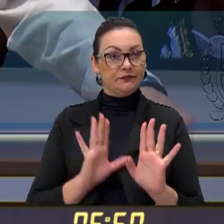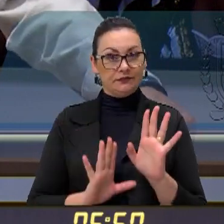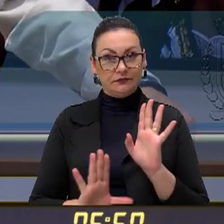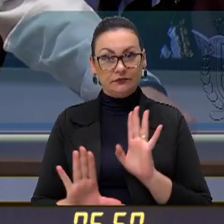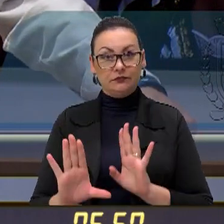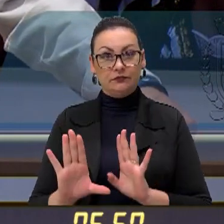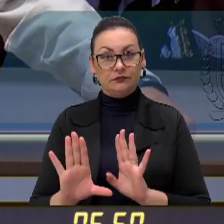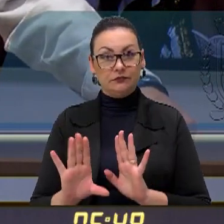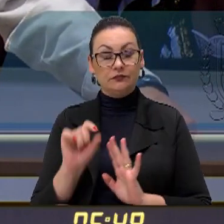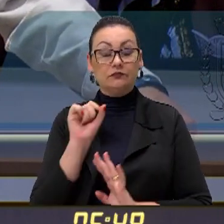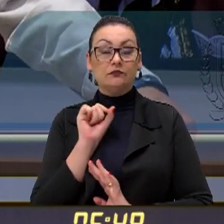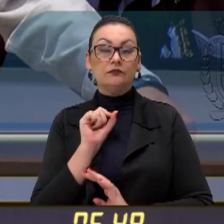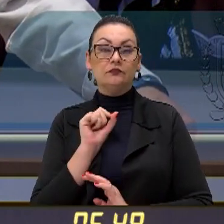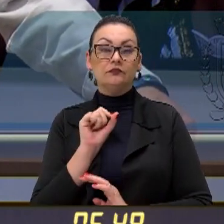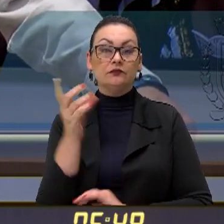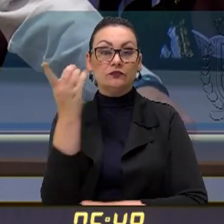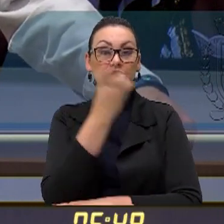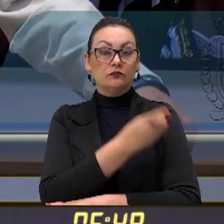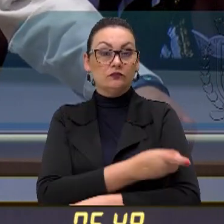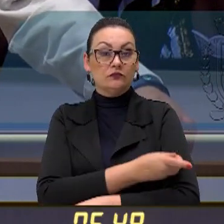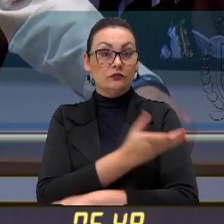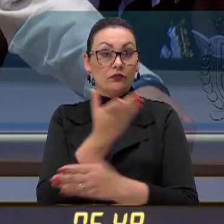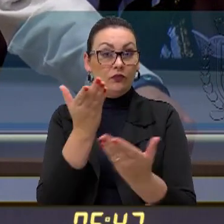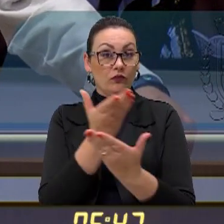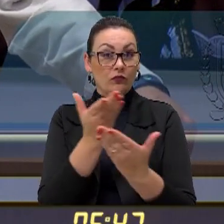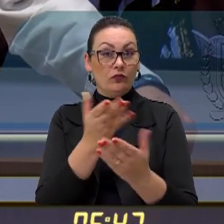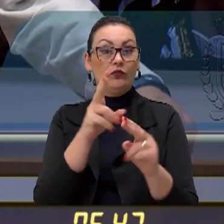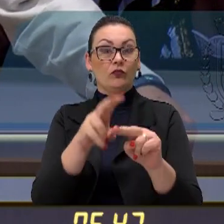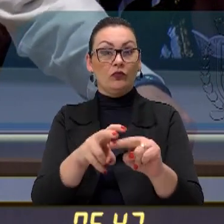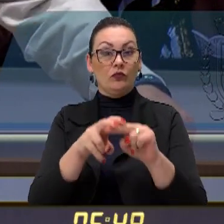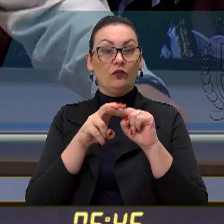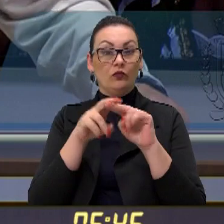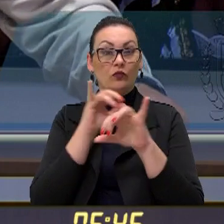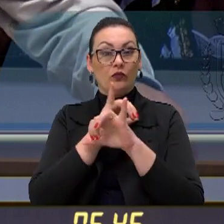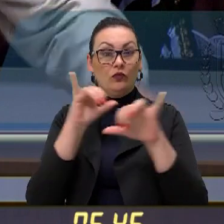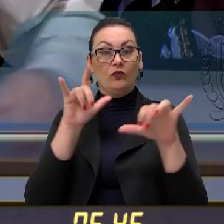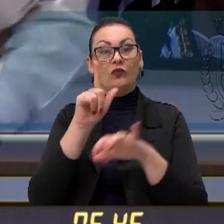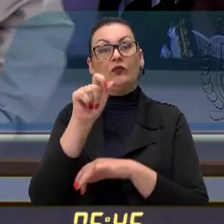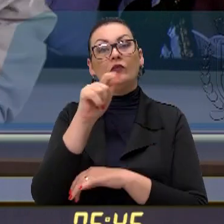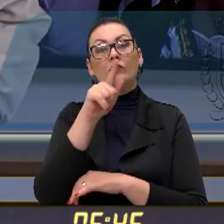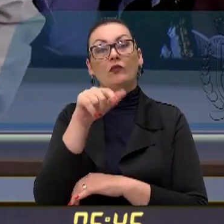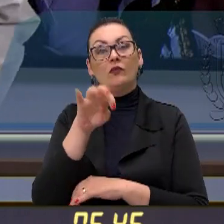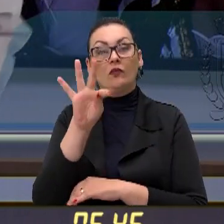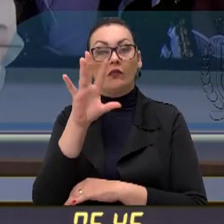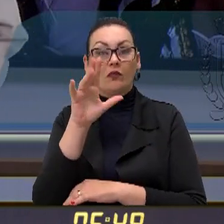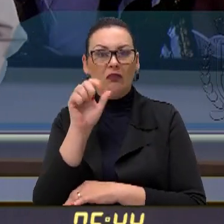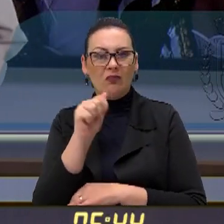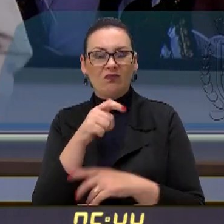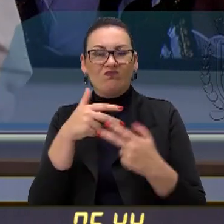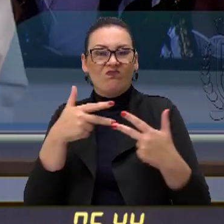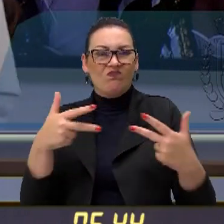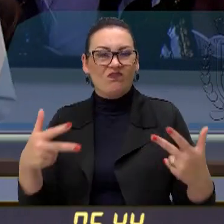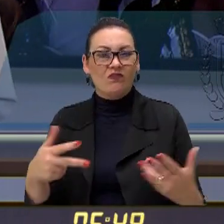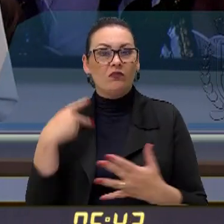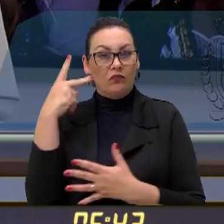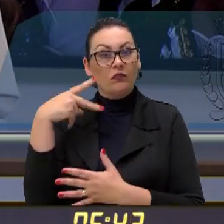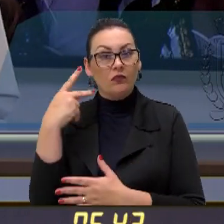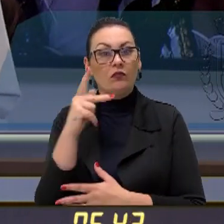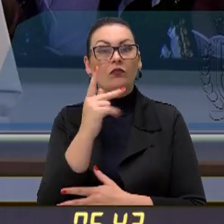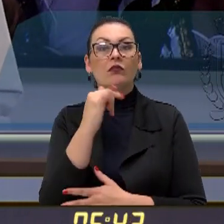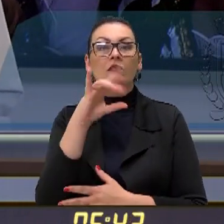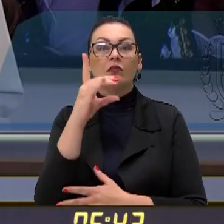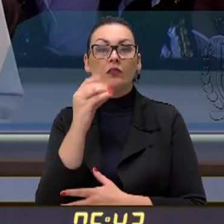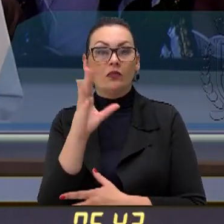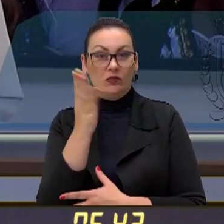que no dia de hoje, em função do noticiário da Gazeta, e dessas atrocidades que o vereador Ildonei